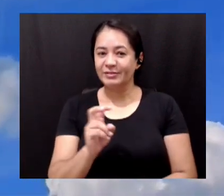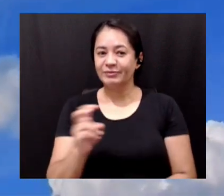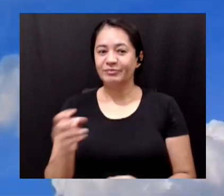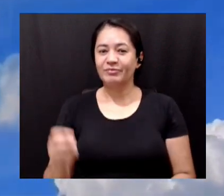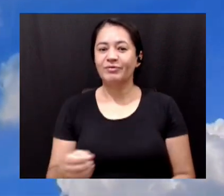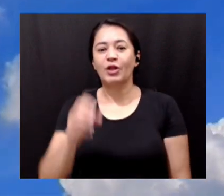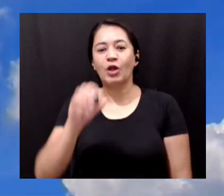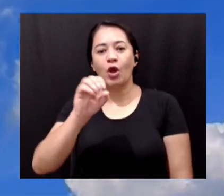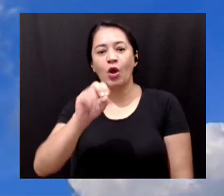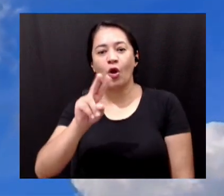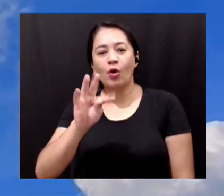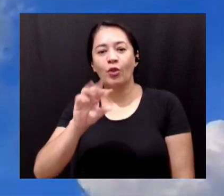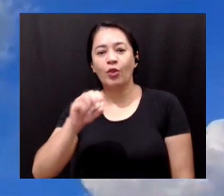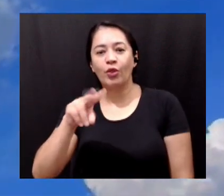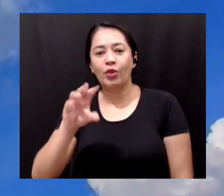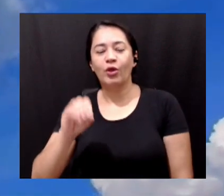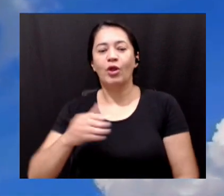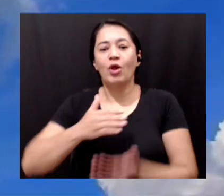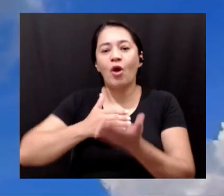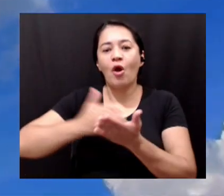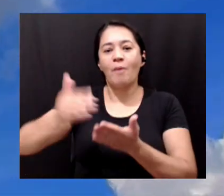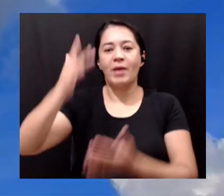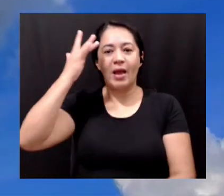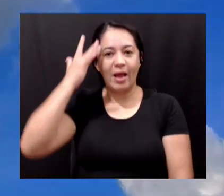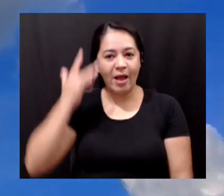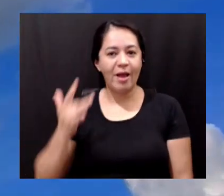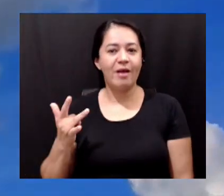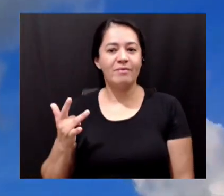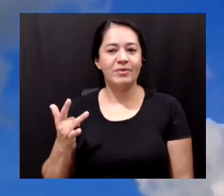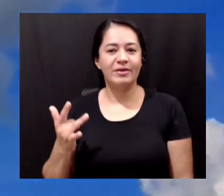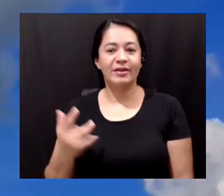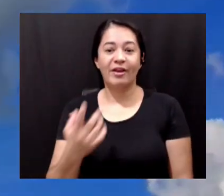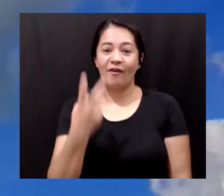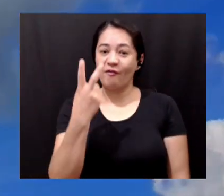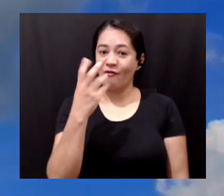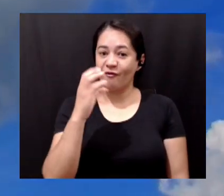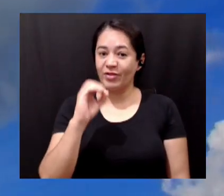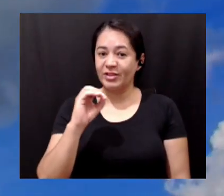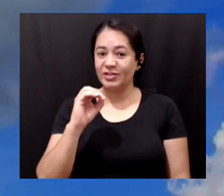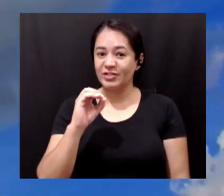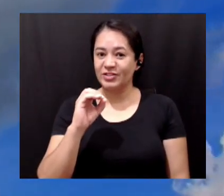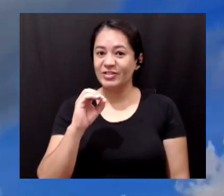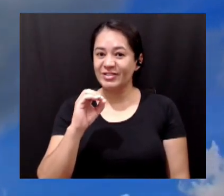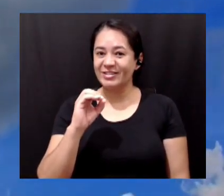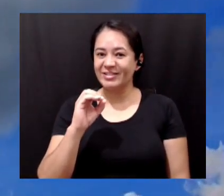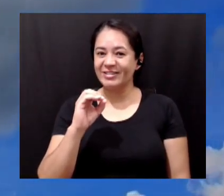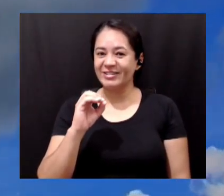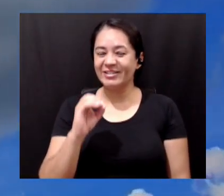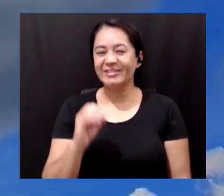início oficial amanhã, dia 20, às 6h01 da manhã, pelo horário de